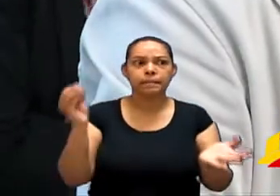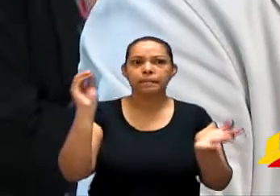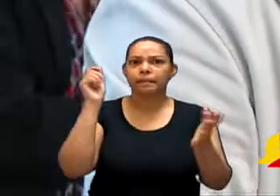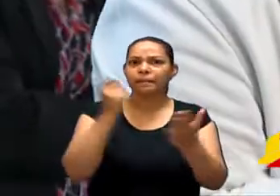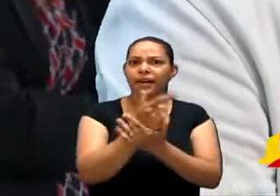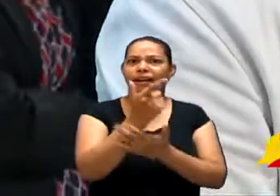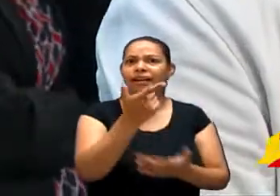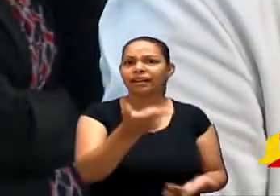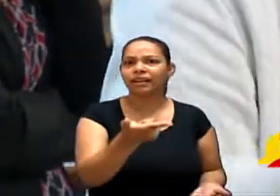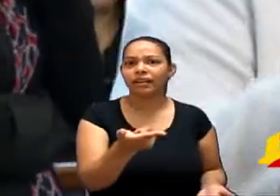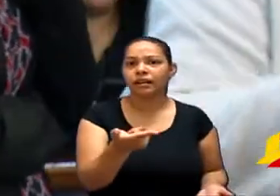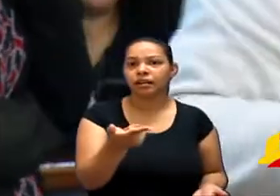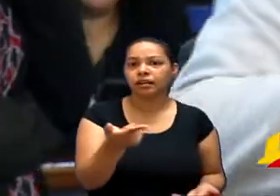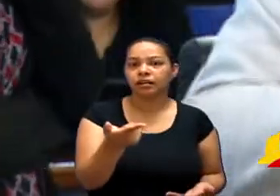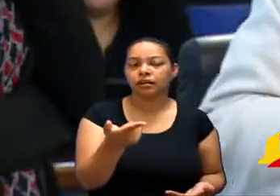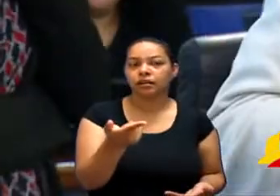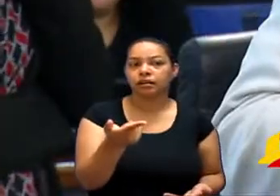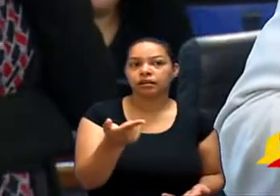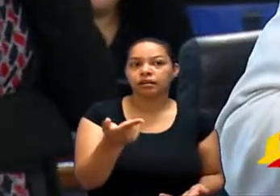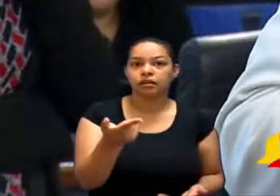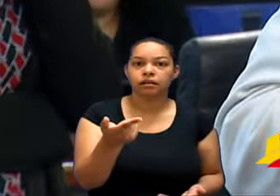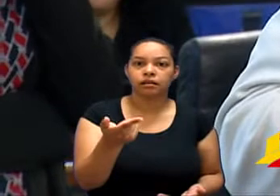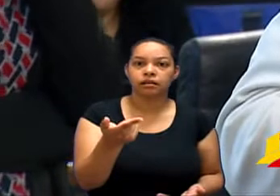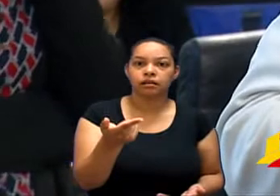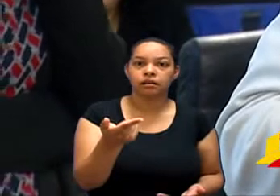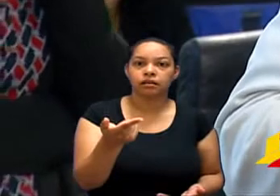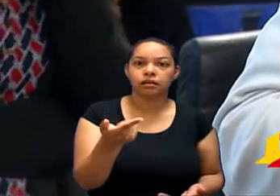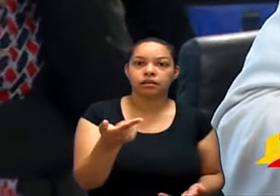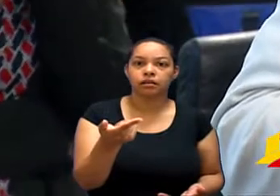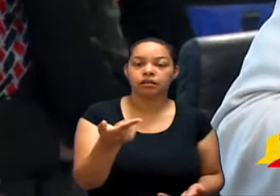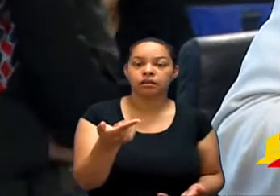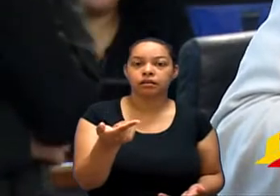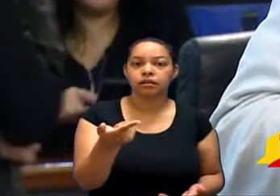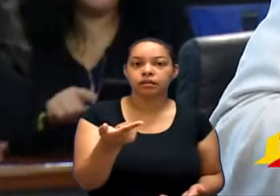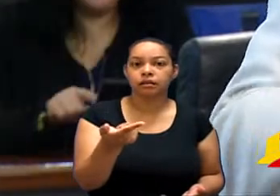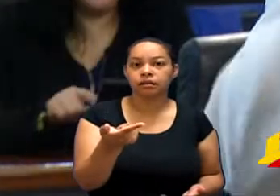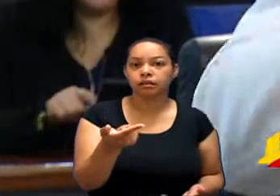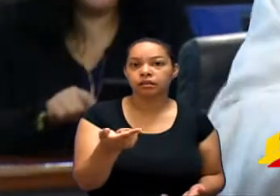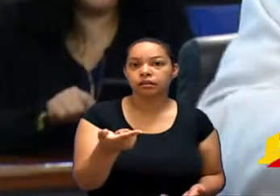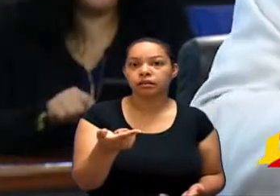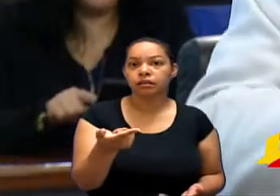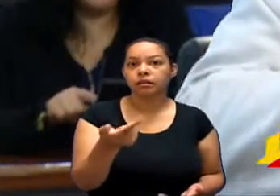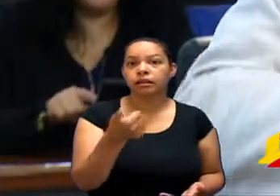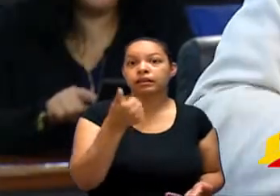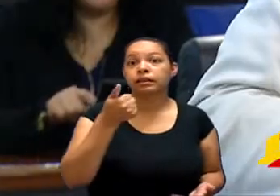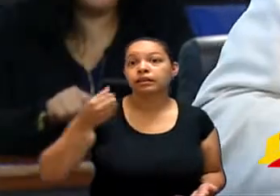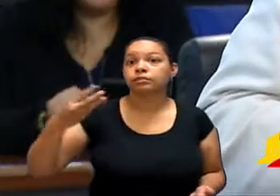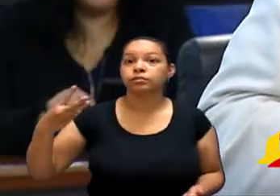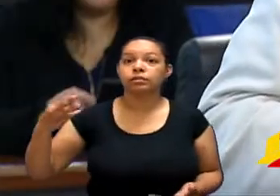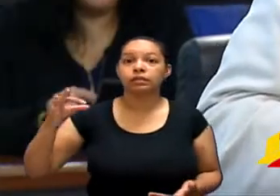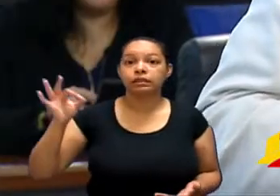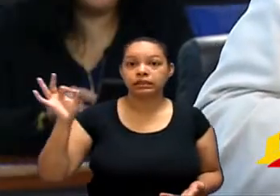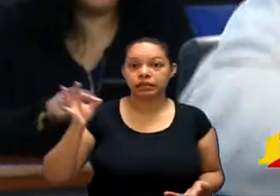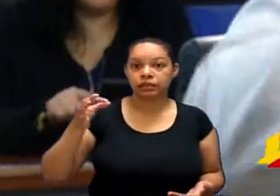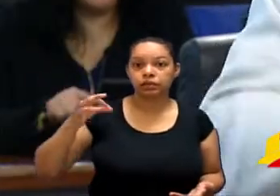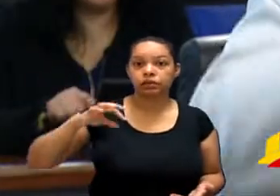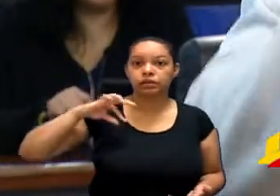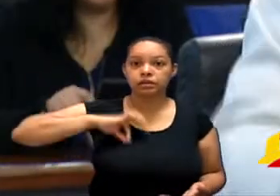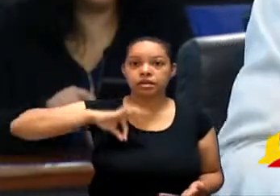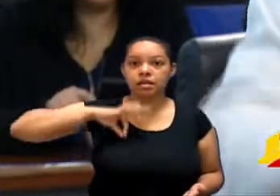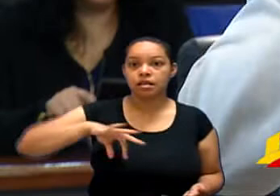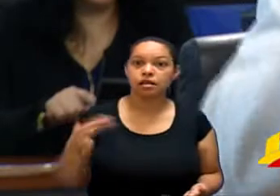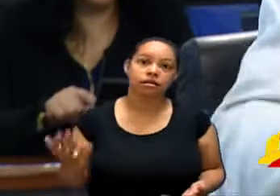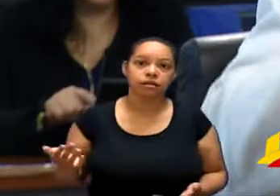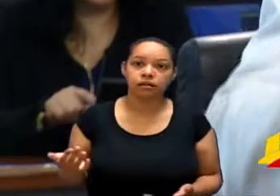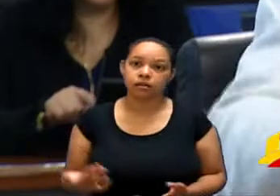agora não pode ser esse déficit do convide porque eu entrei aqui em 2008 e já era